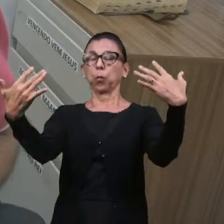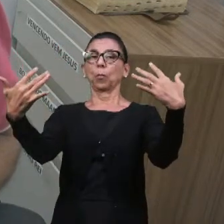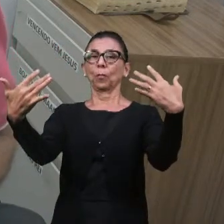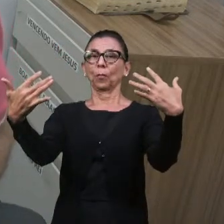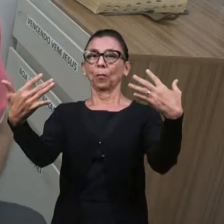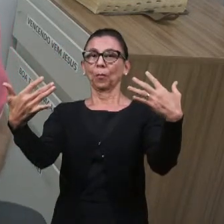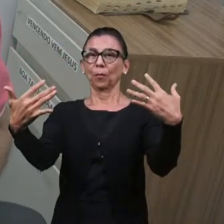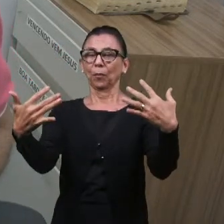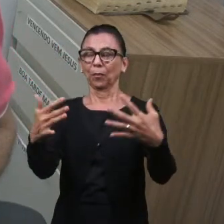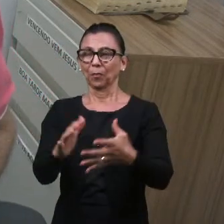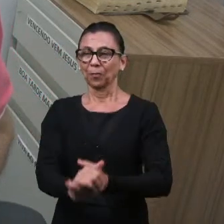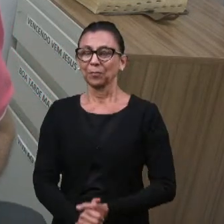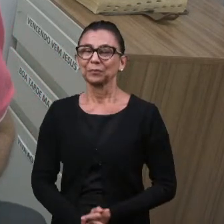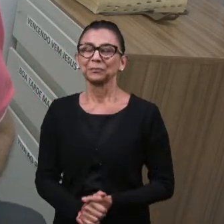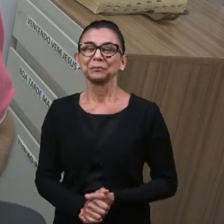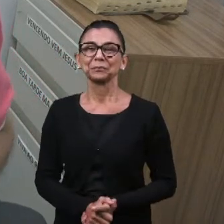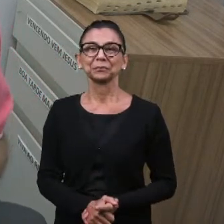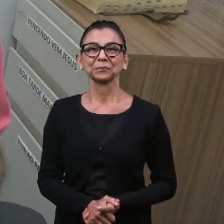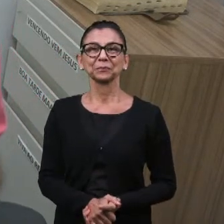o número exato não. Sim.